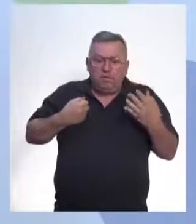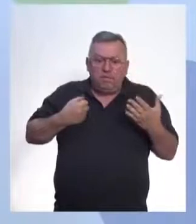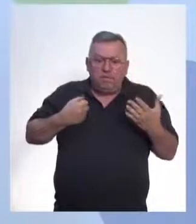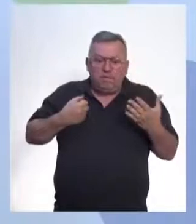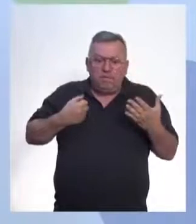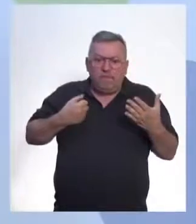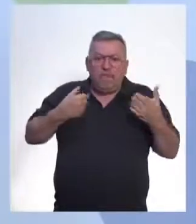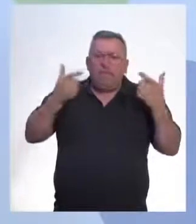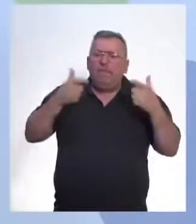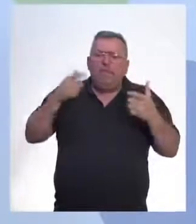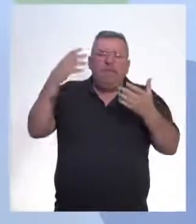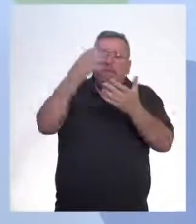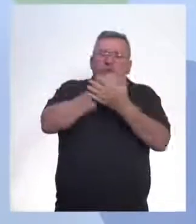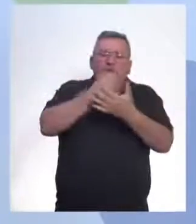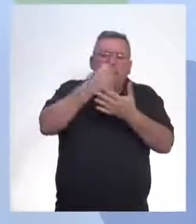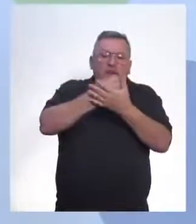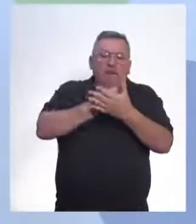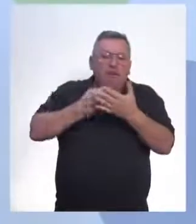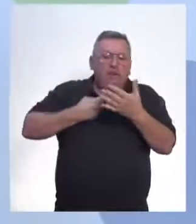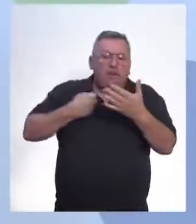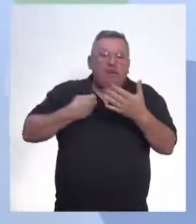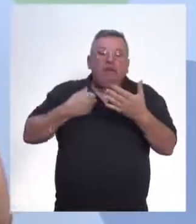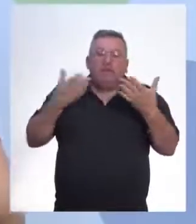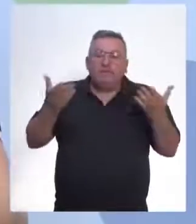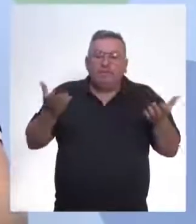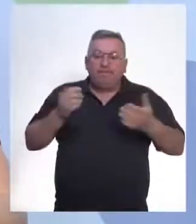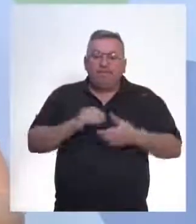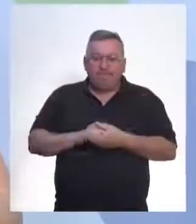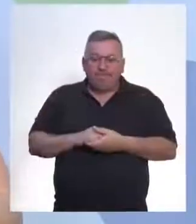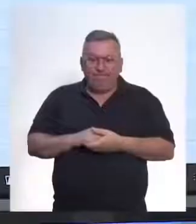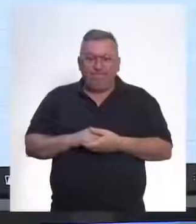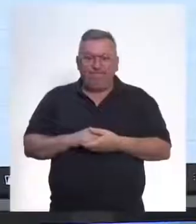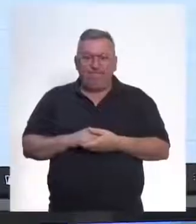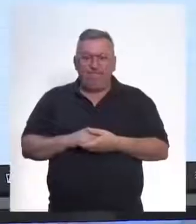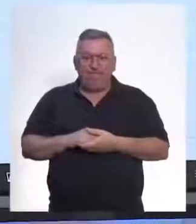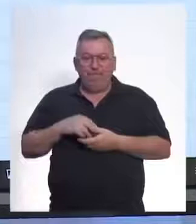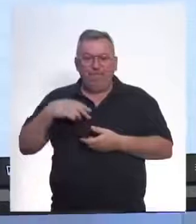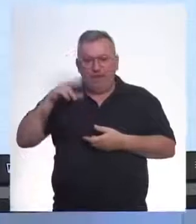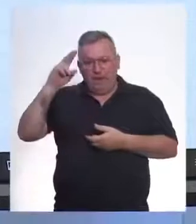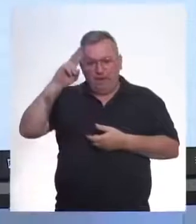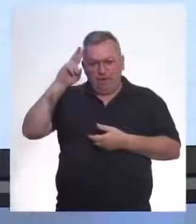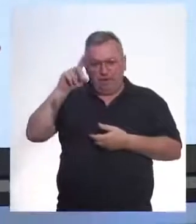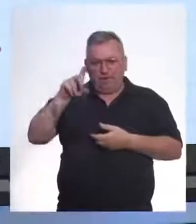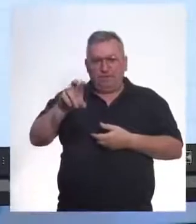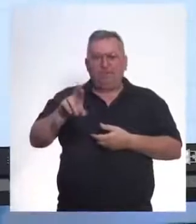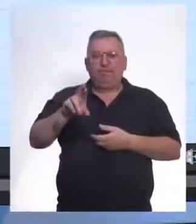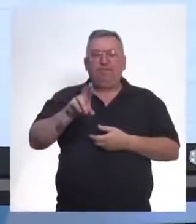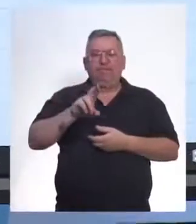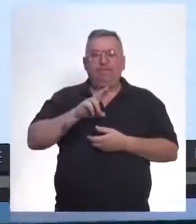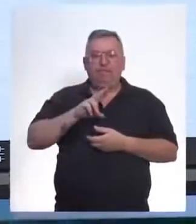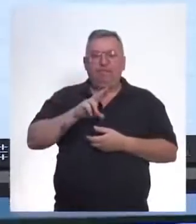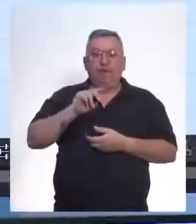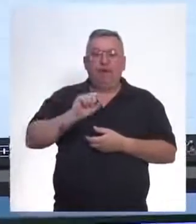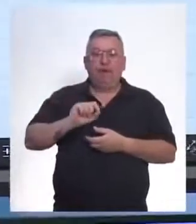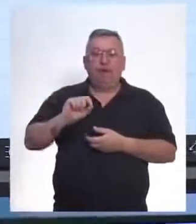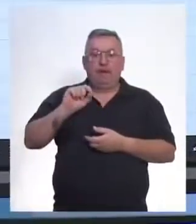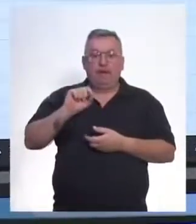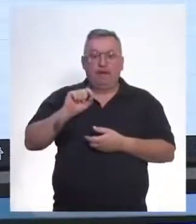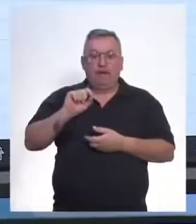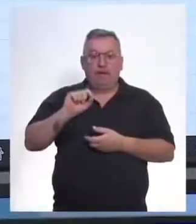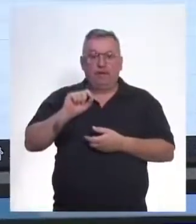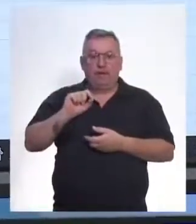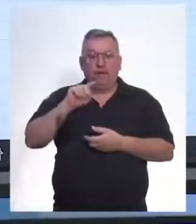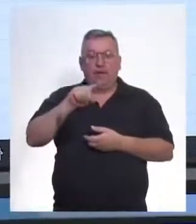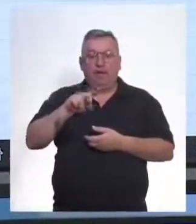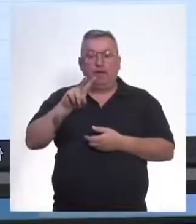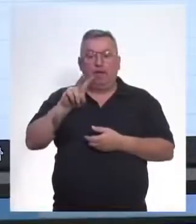3? Da onde a gente tira isso? Então, e eu lembro que você respondeu que